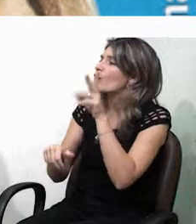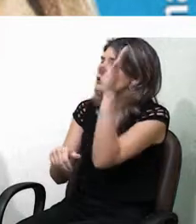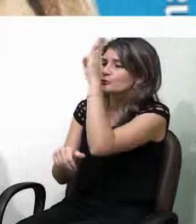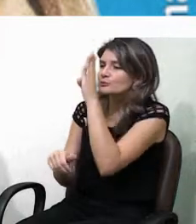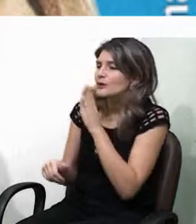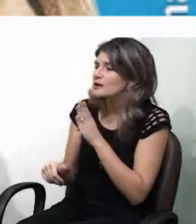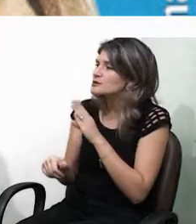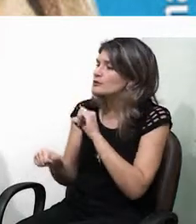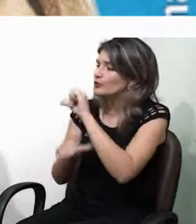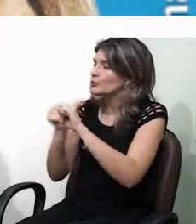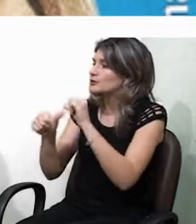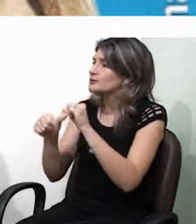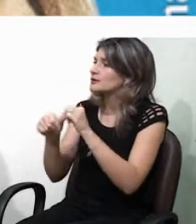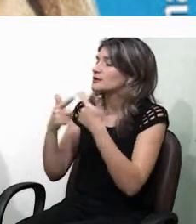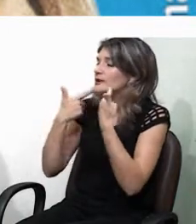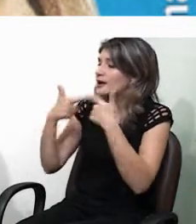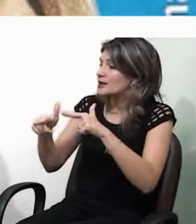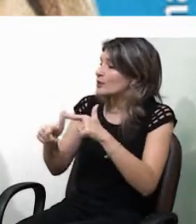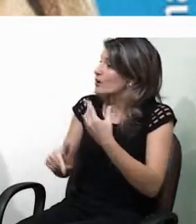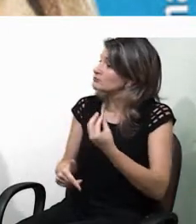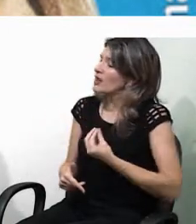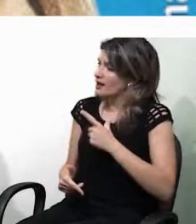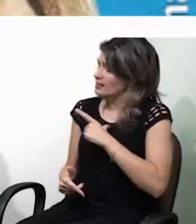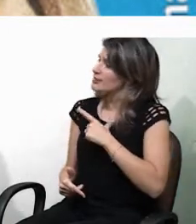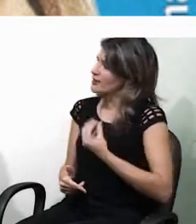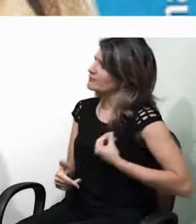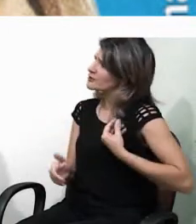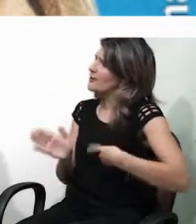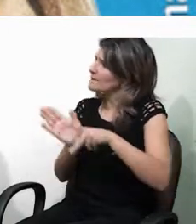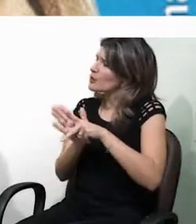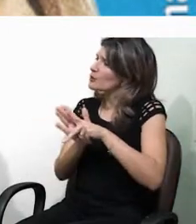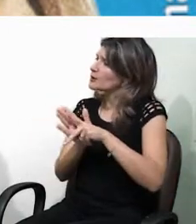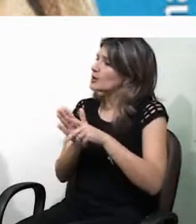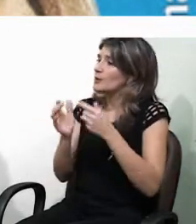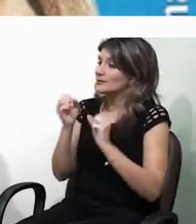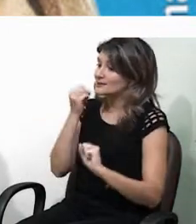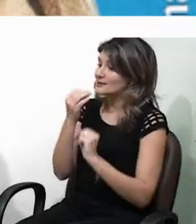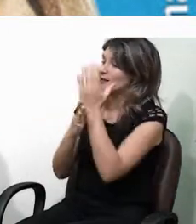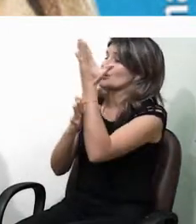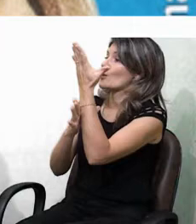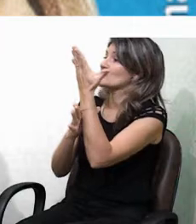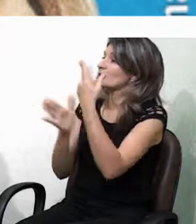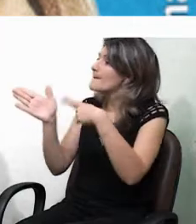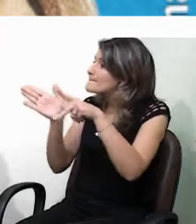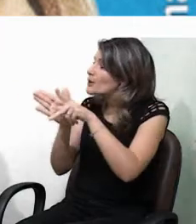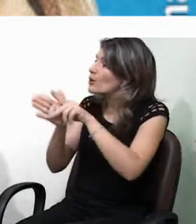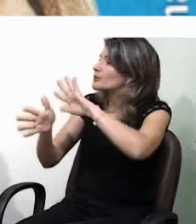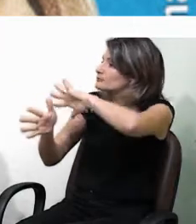a língua ela é viva, ela vai modificando, então criou-se a língua brasileira de sinais.